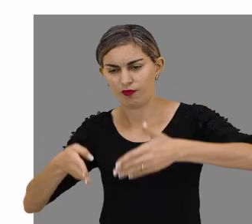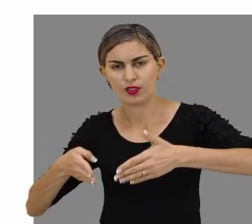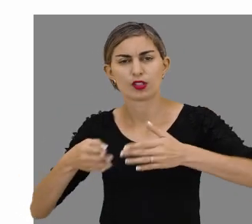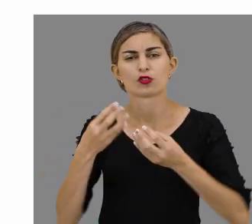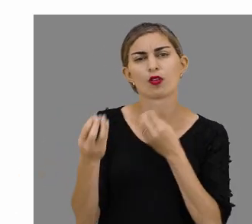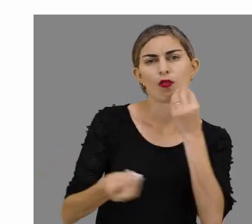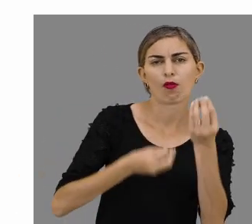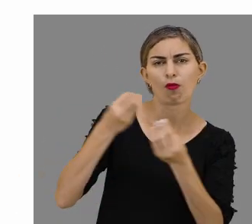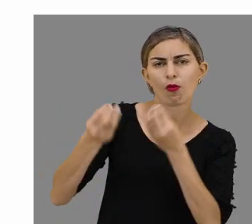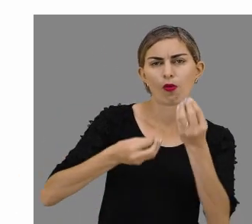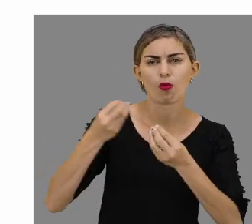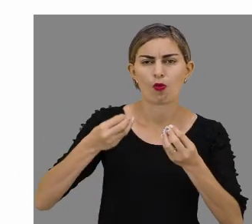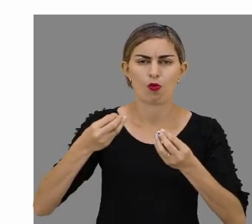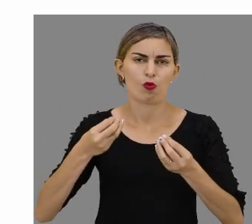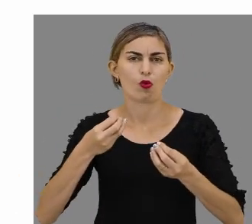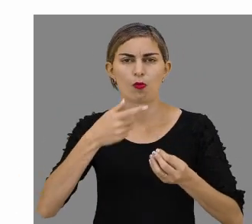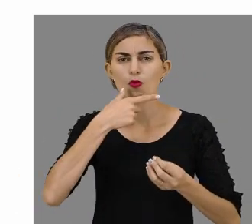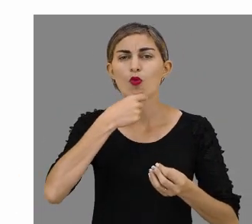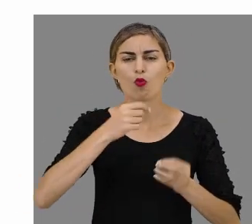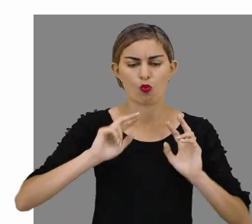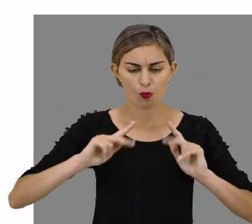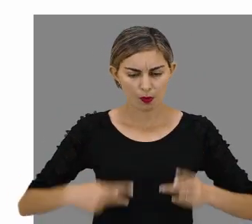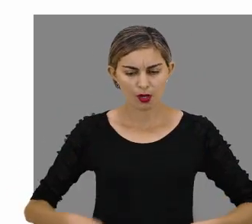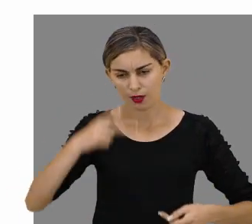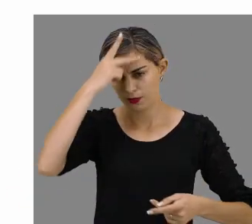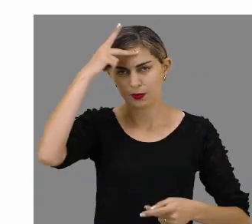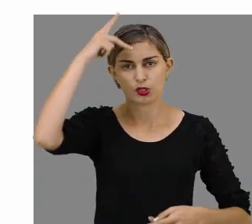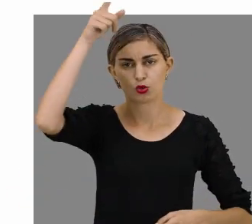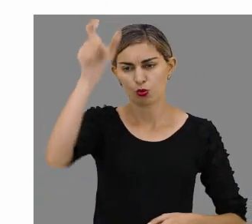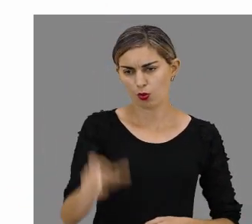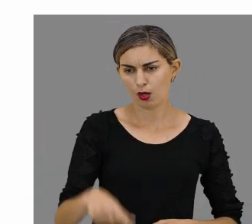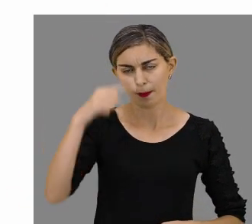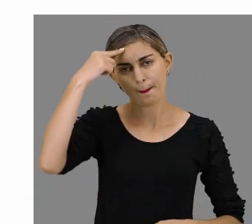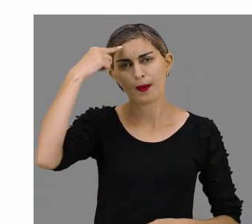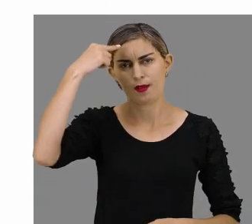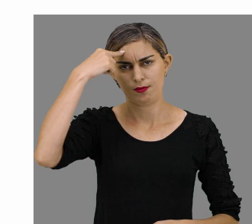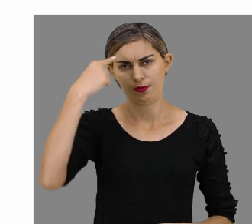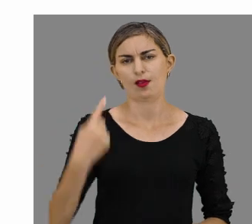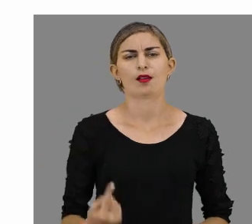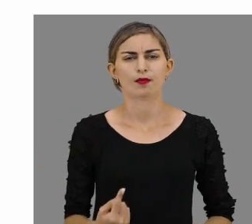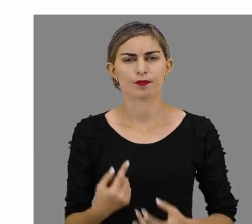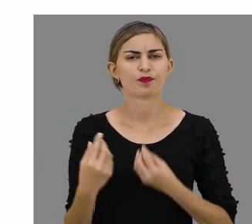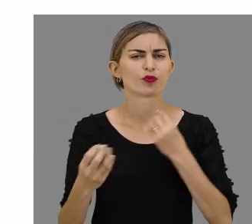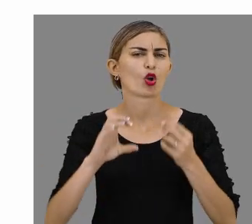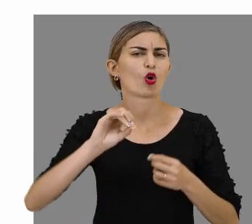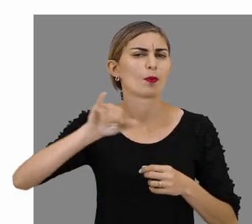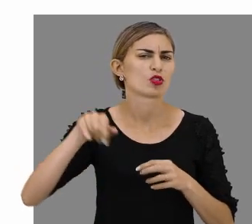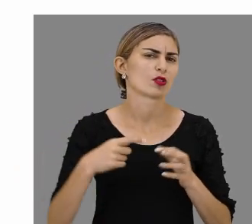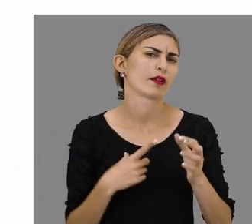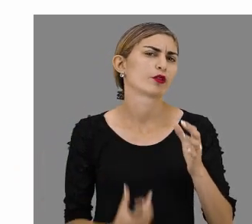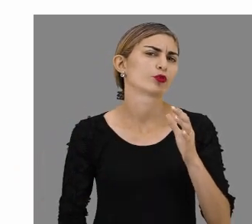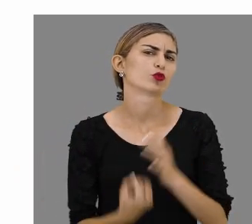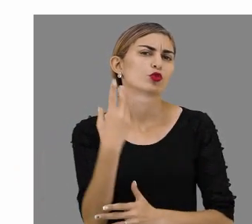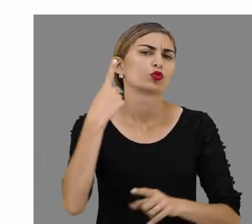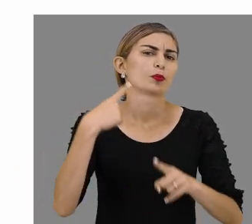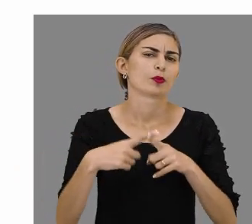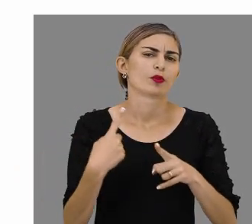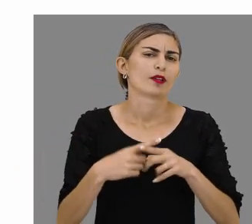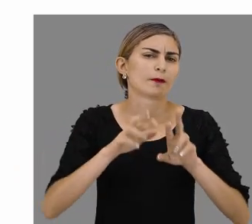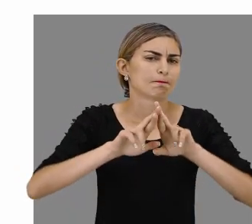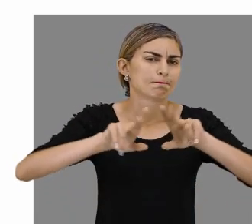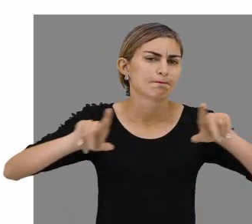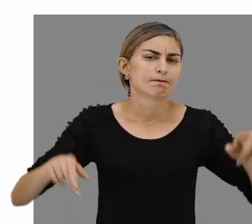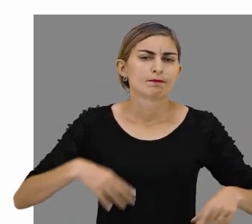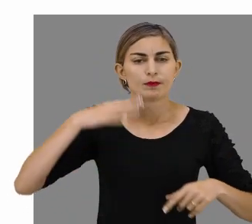ênfase a como o humano pensa. O paradigma orientado a objetos surgiu devido a vários fatores,